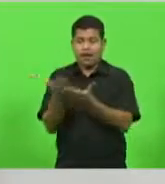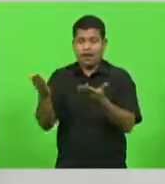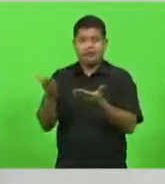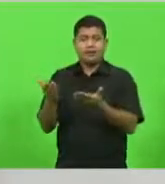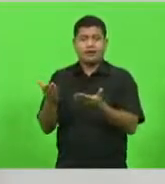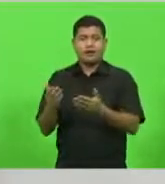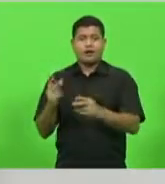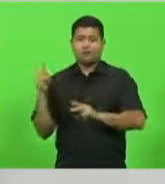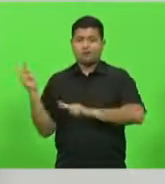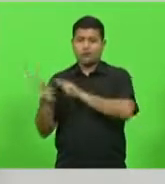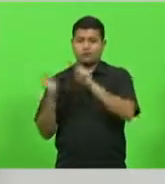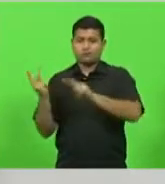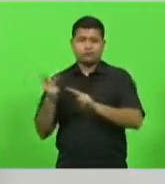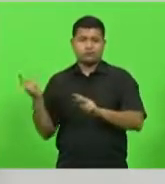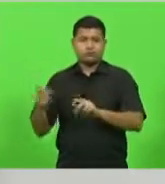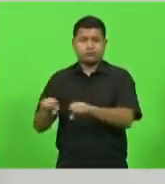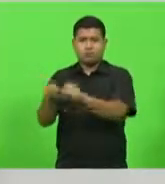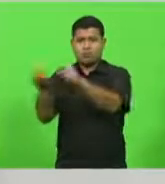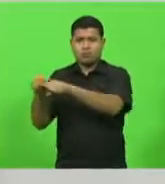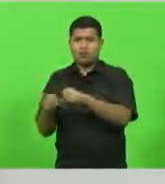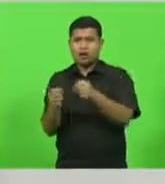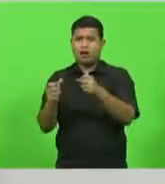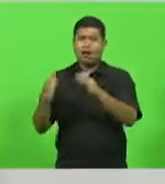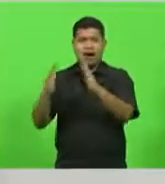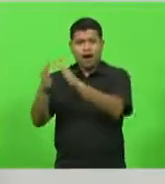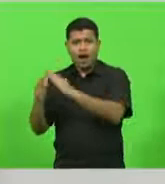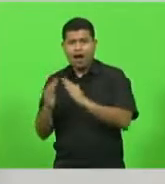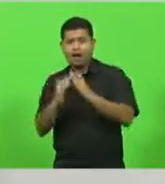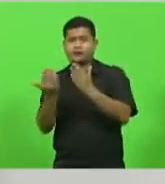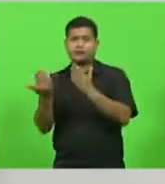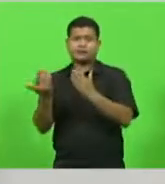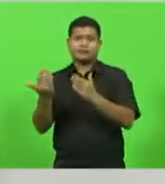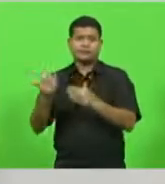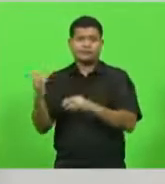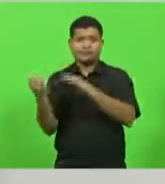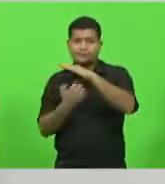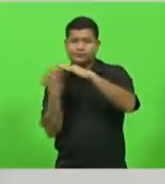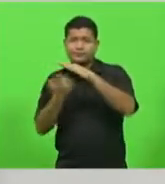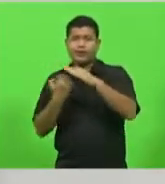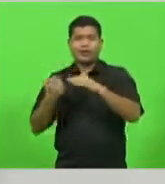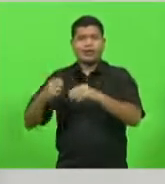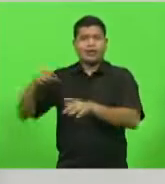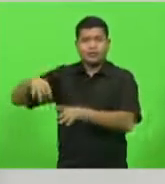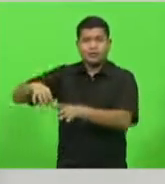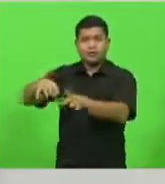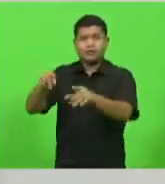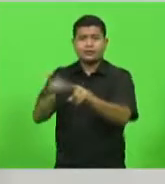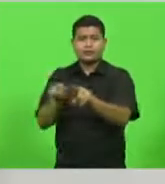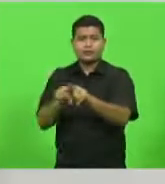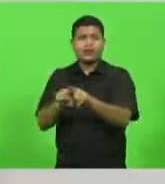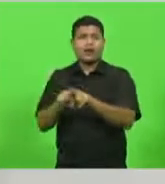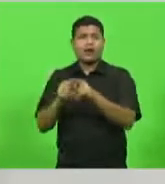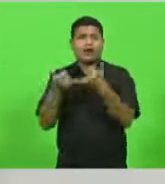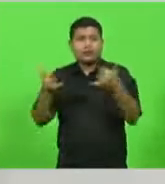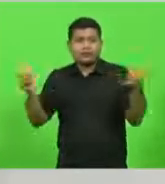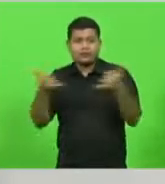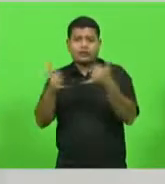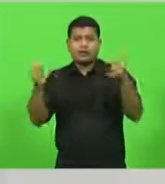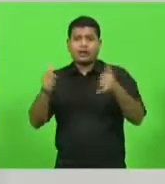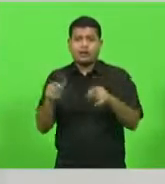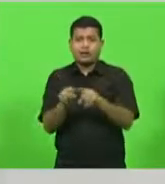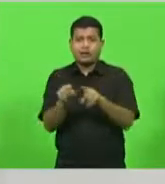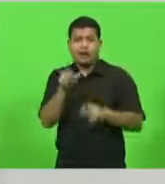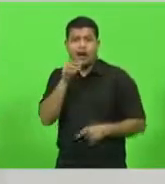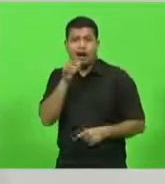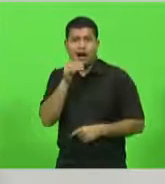empresas, plantações, planos e sonhos. Redes de distribuição de energia e de abastecimento de água